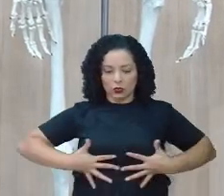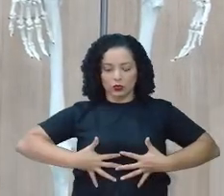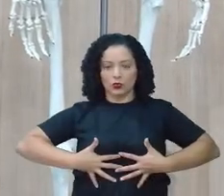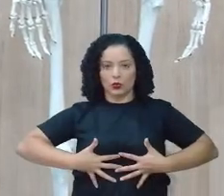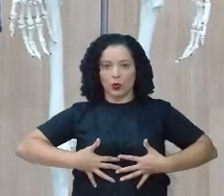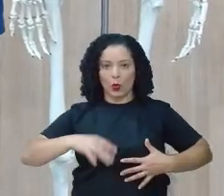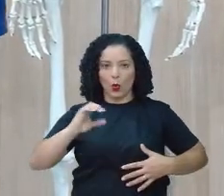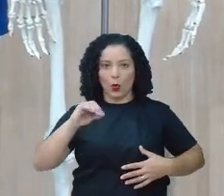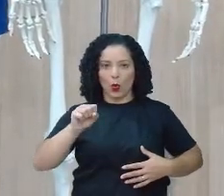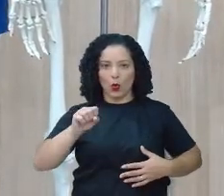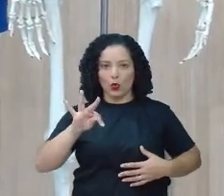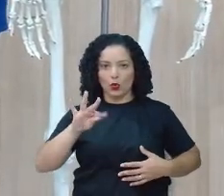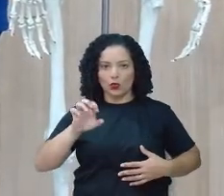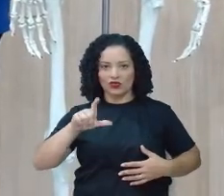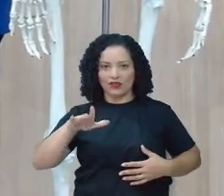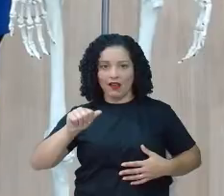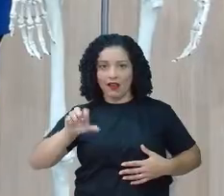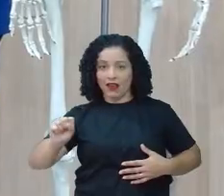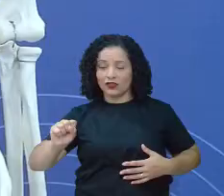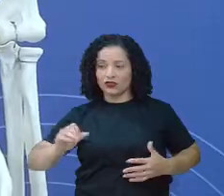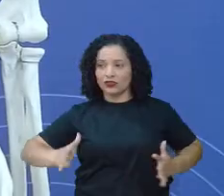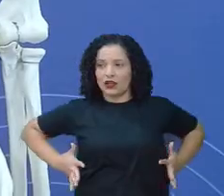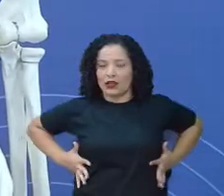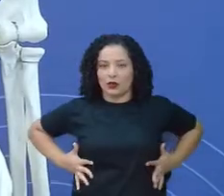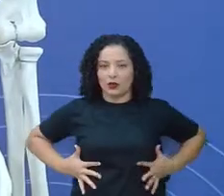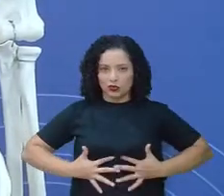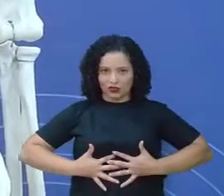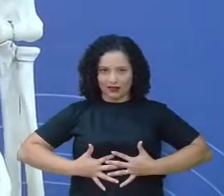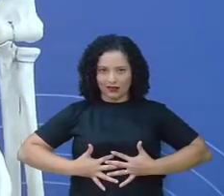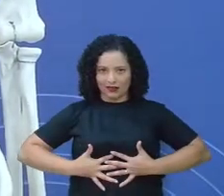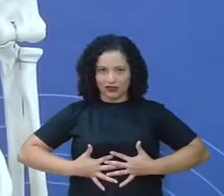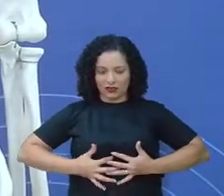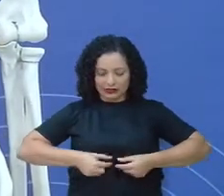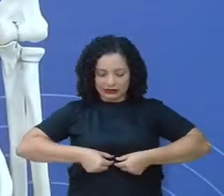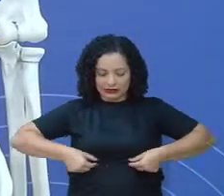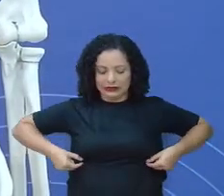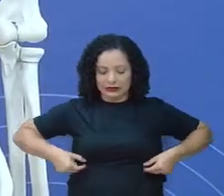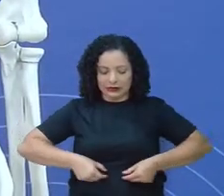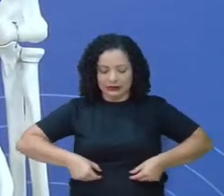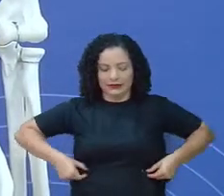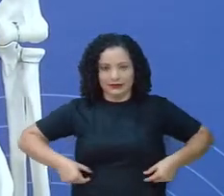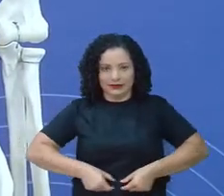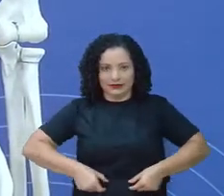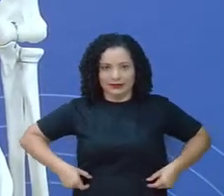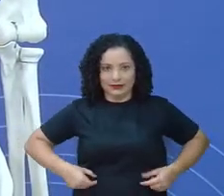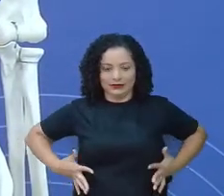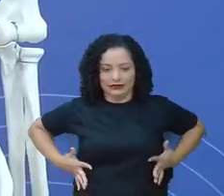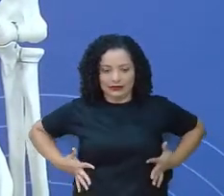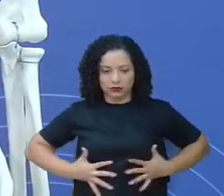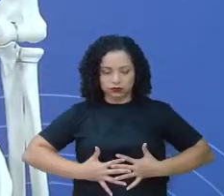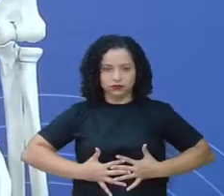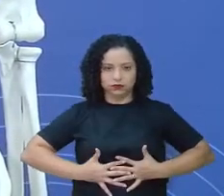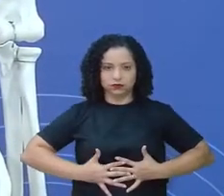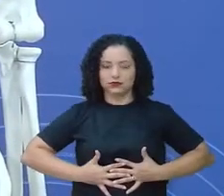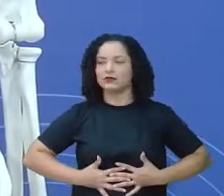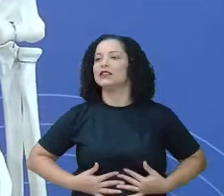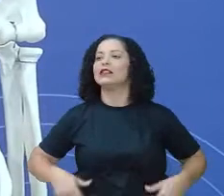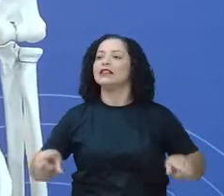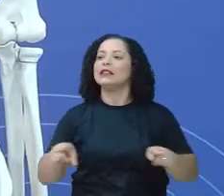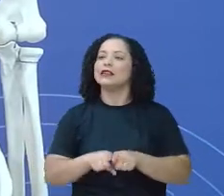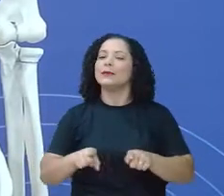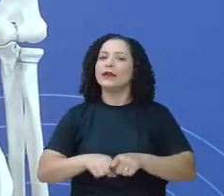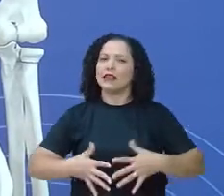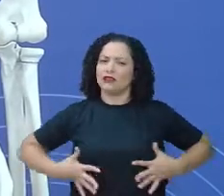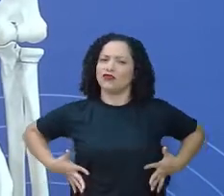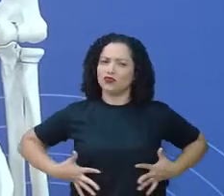eu vou tentar colocar aqui para vocês. Então, aqui eu tenho a questão das costelas, ok? E já que falaram